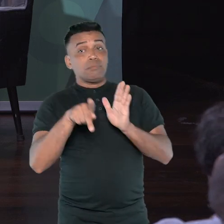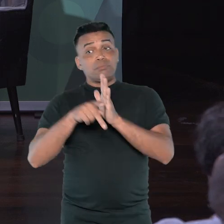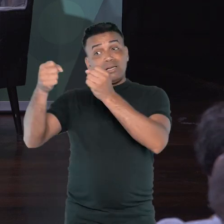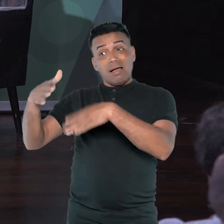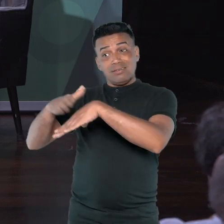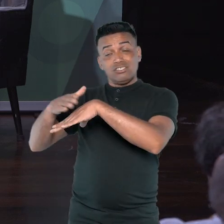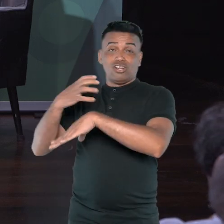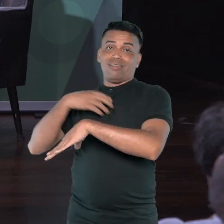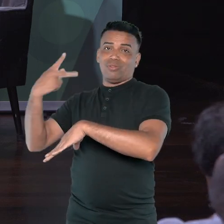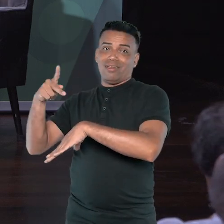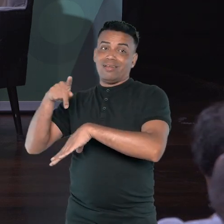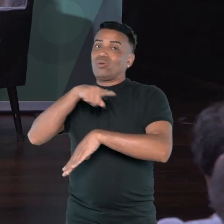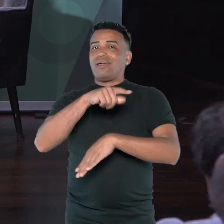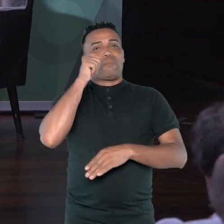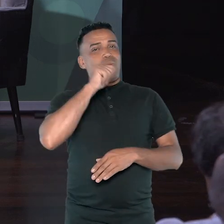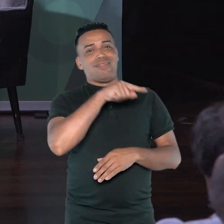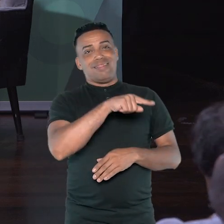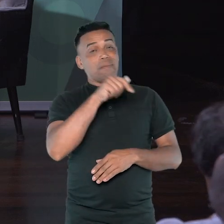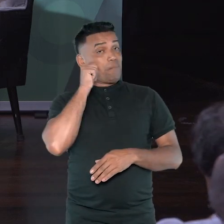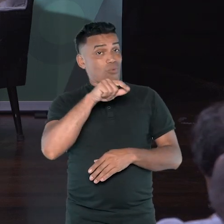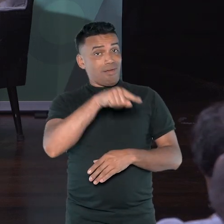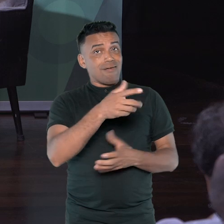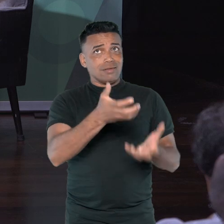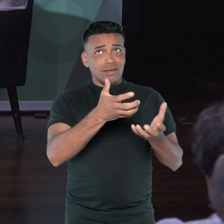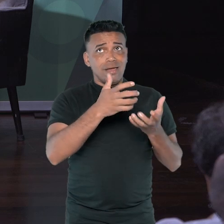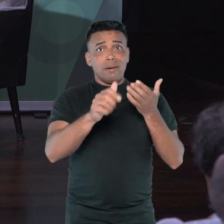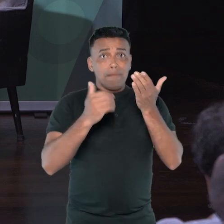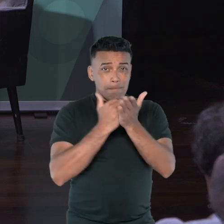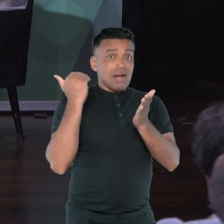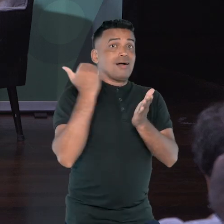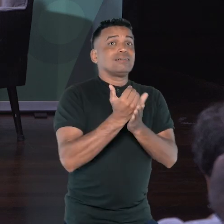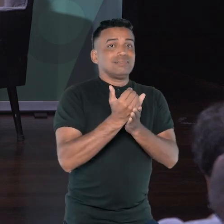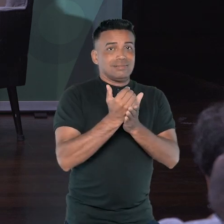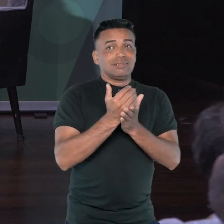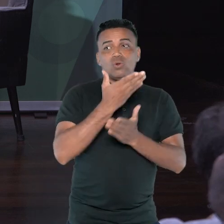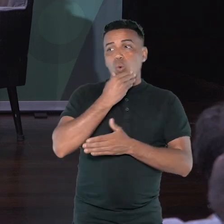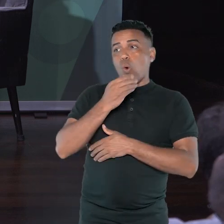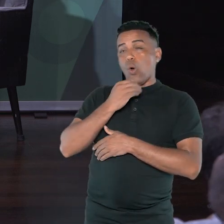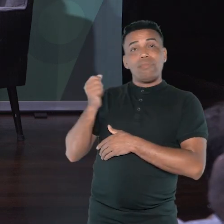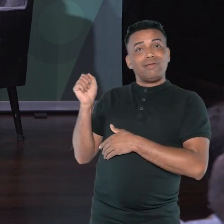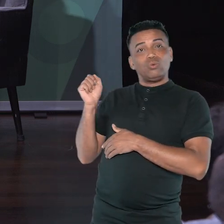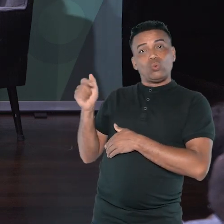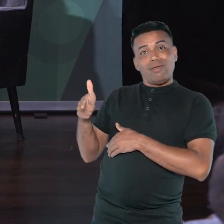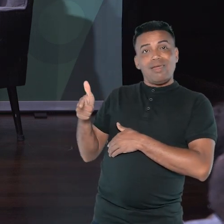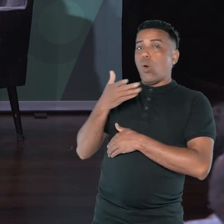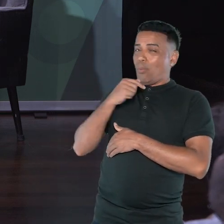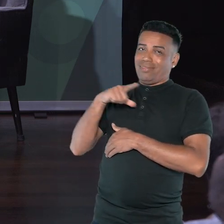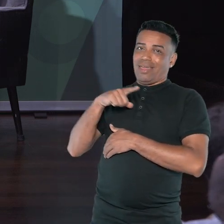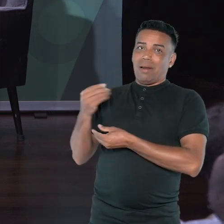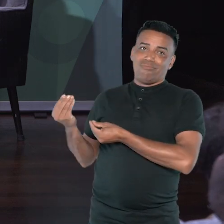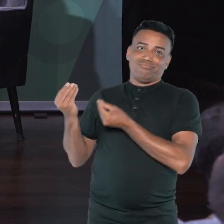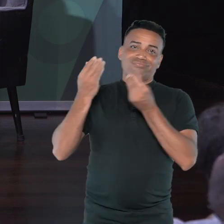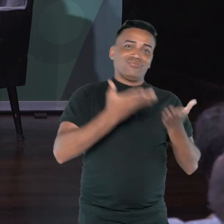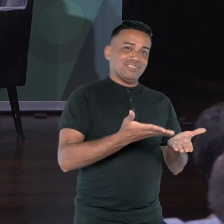a feminilidade em si, que as mulheres querem mais do que os homens têm a lhes oferecer